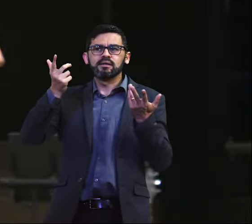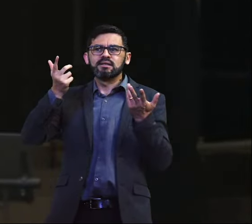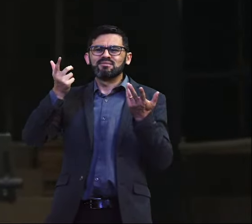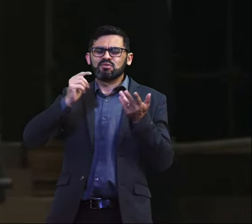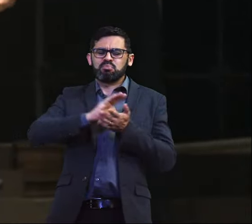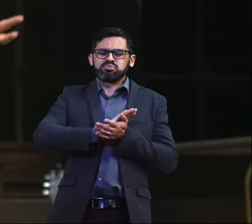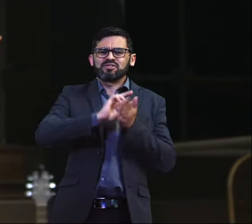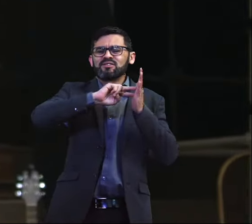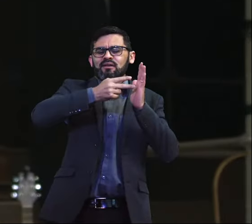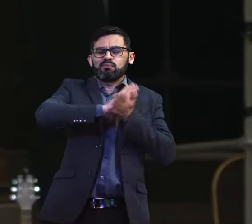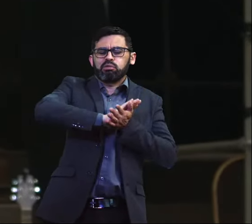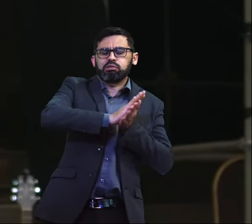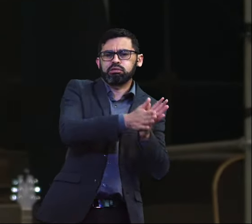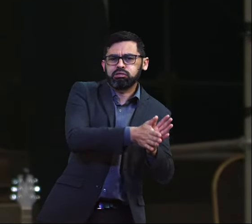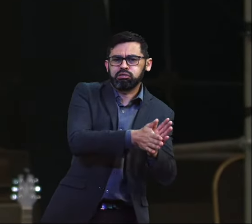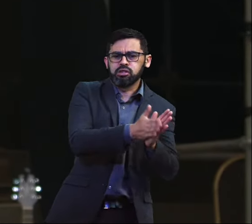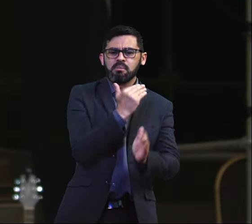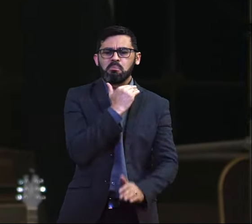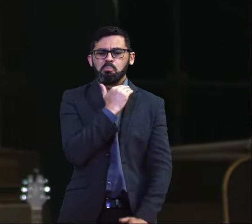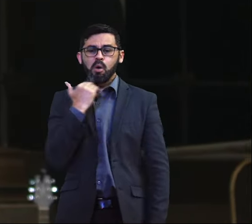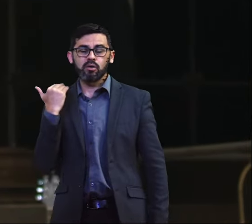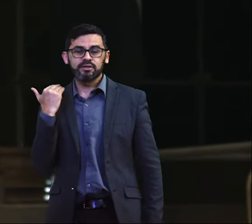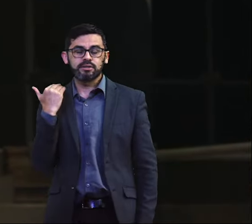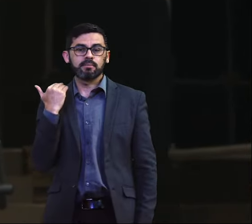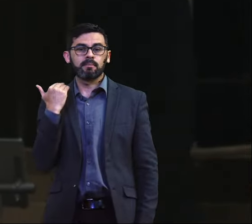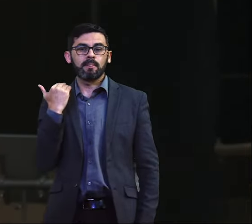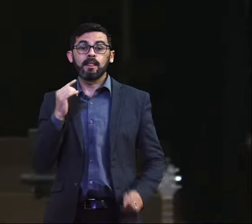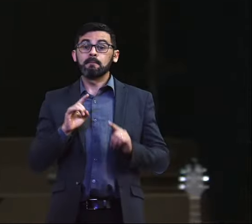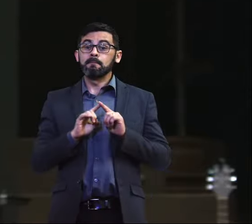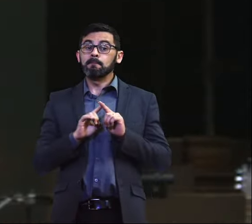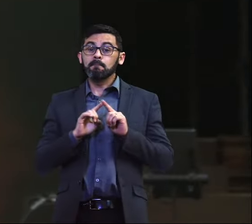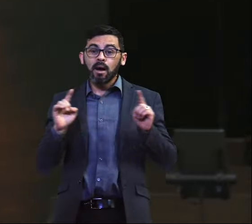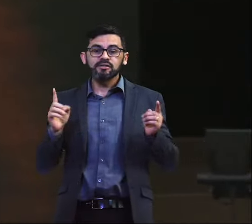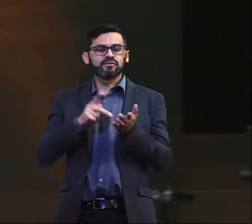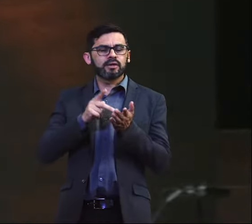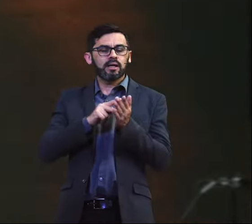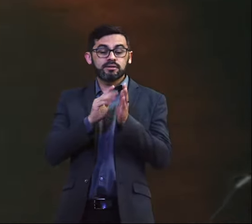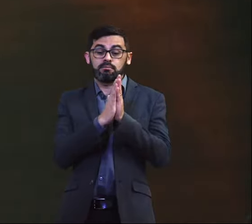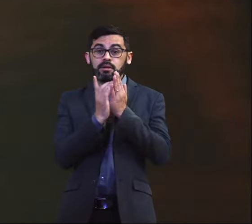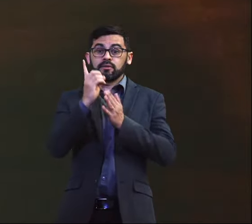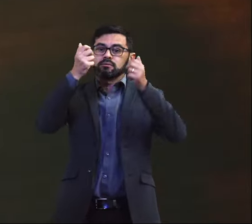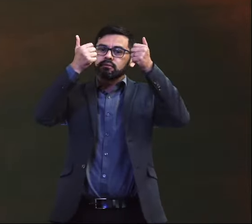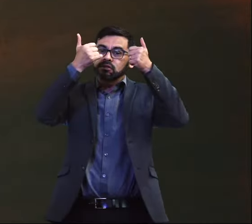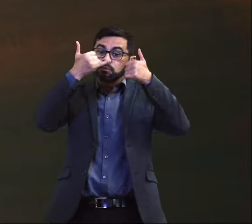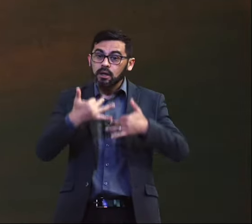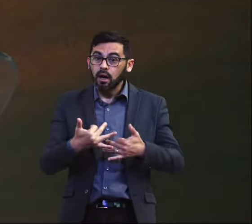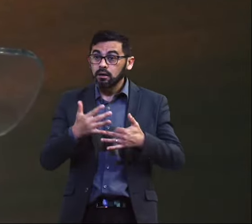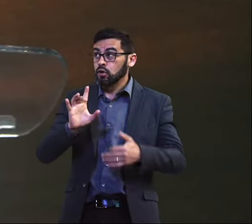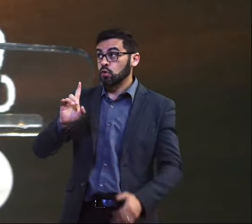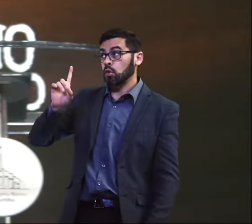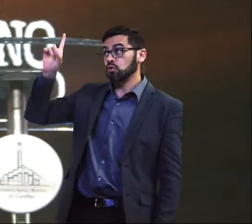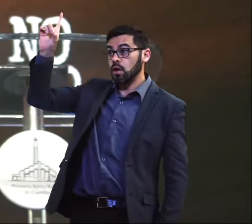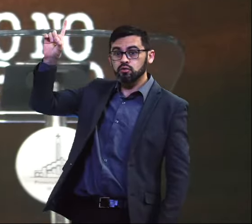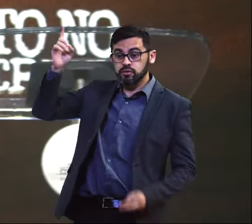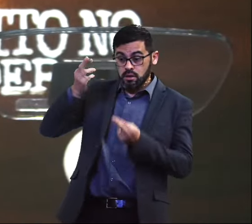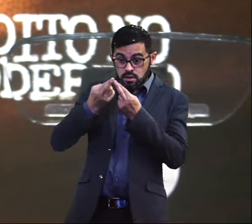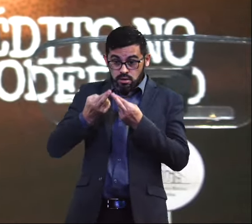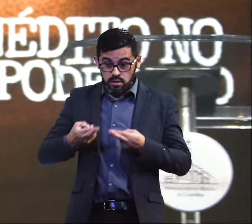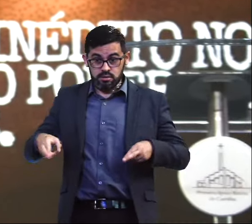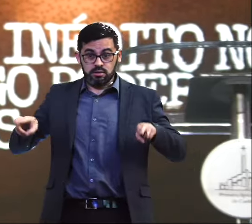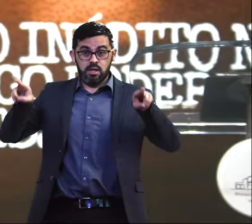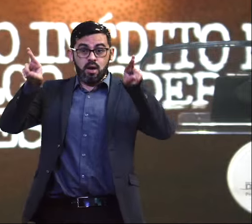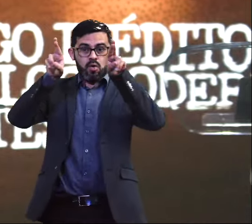ruínas, destruição, morte. E a Bíblia vai dizer: olha, quando Deus restaurar a sorte